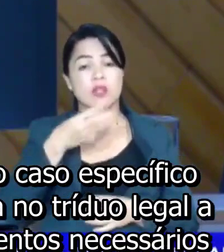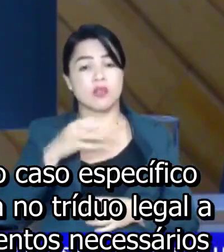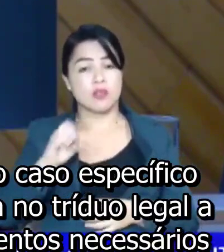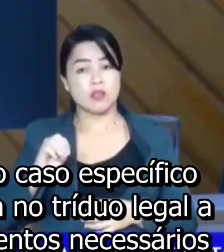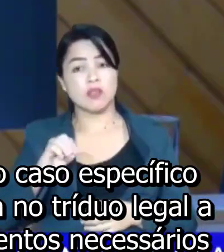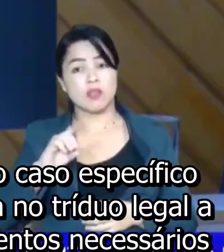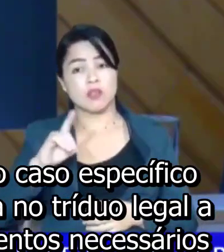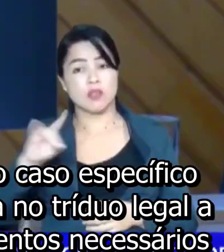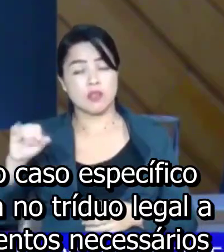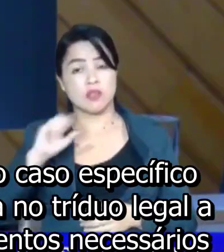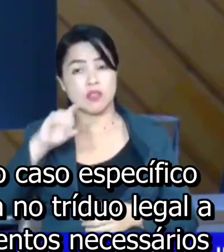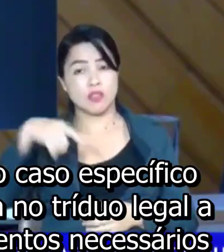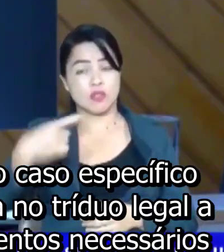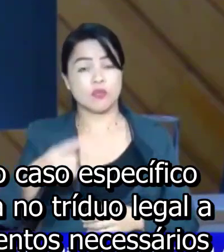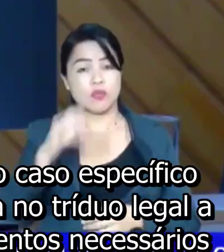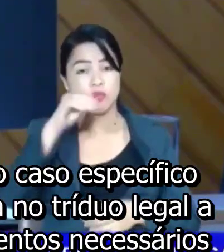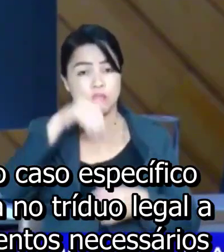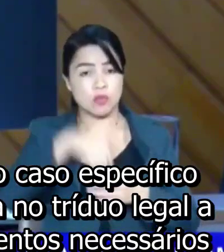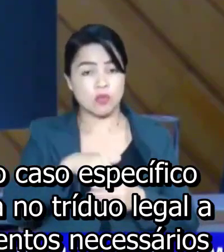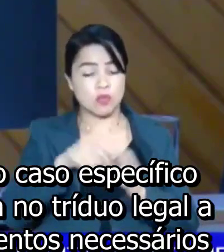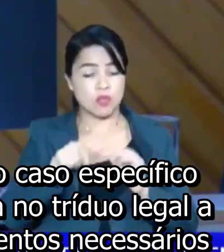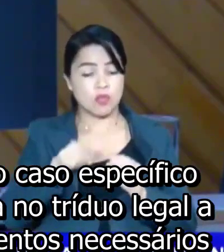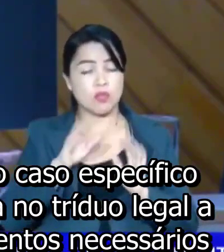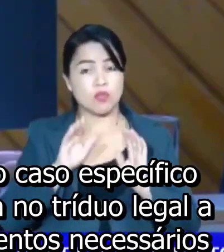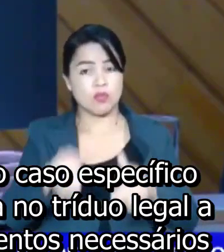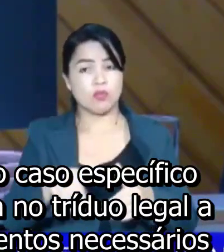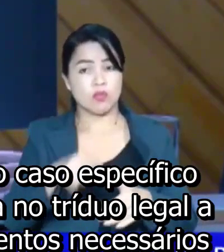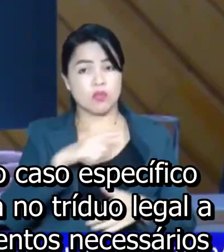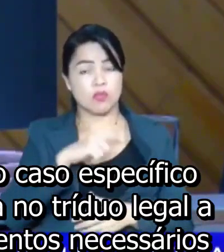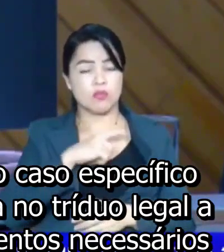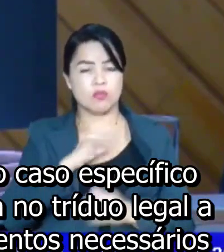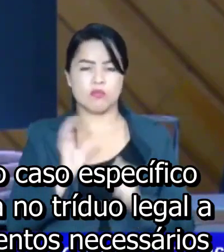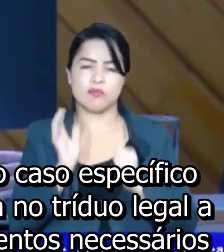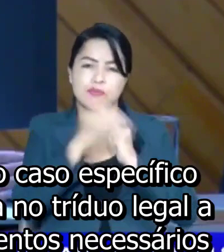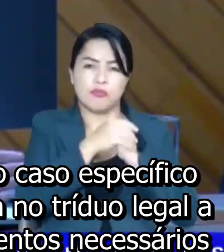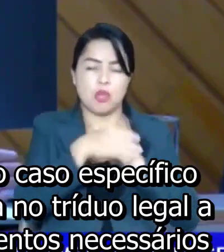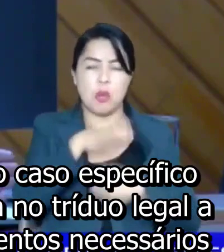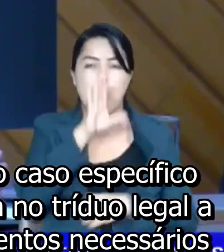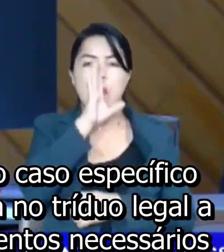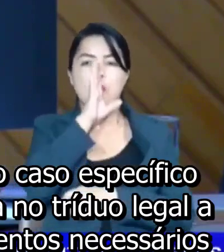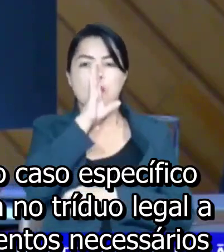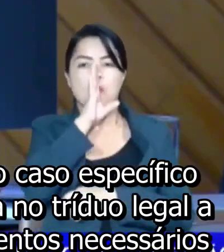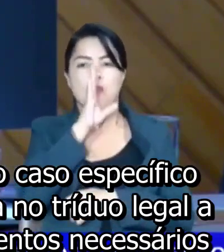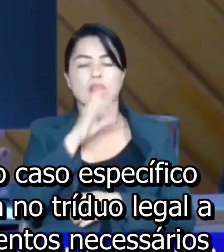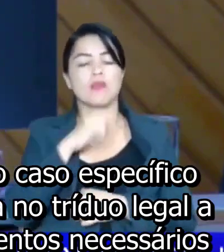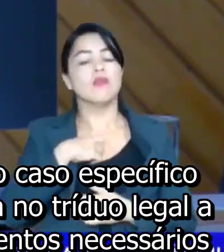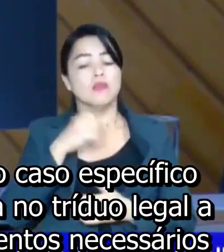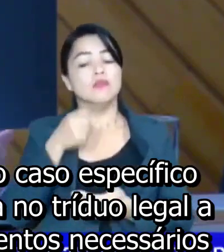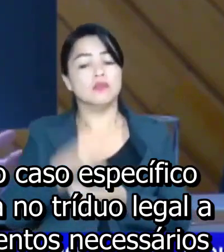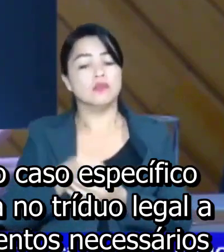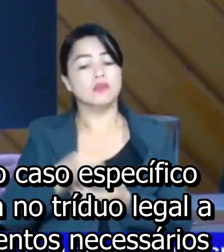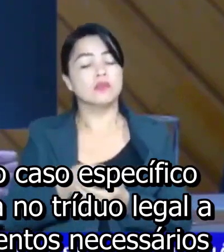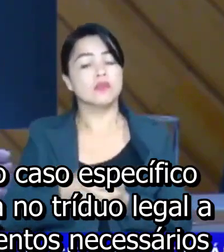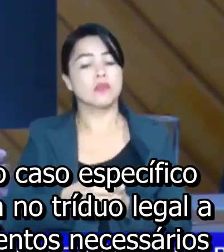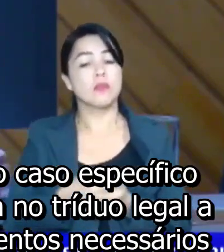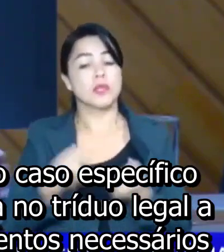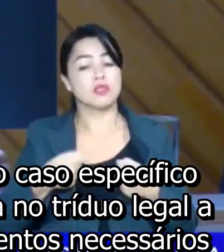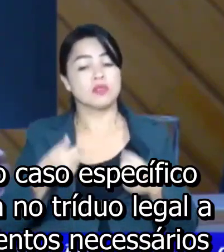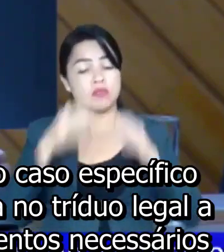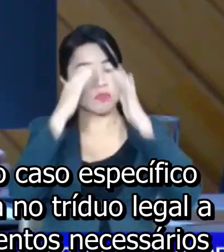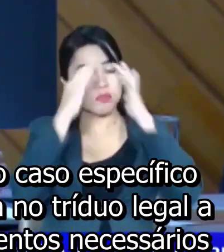das eleições. Então, no caso específico, quando há uma omissão, há a determinação para que ele faça, no tríduo